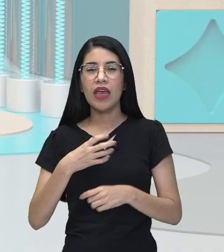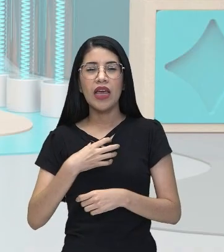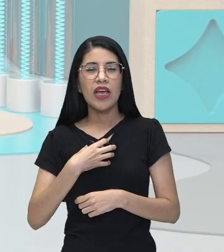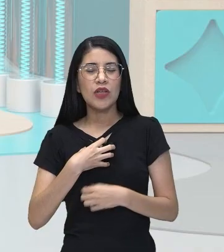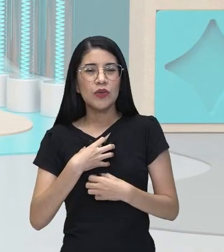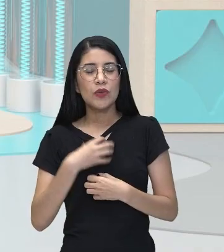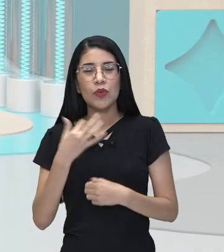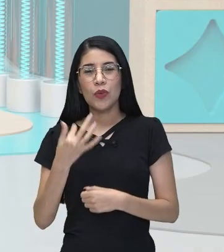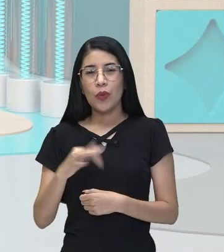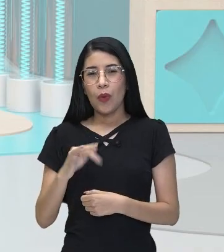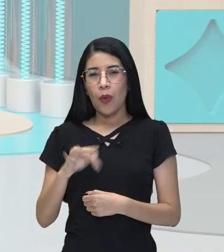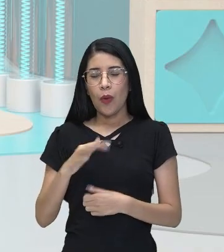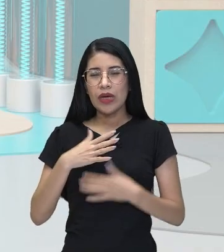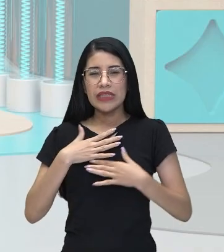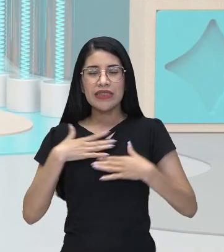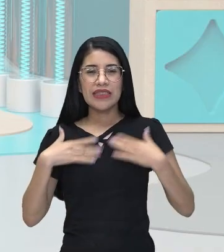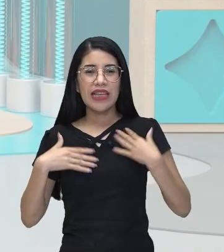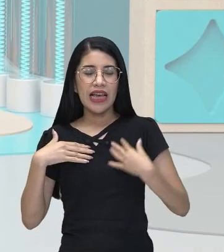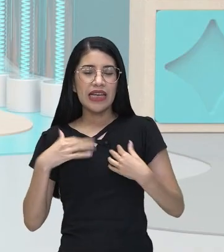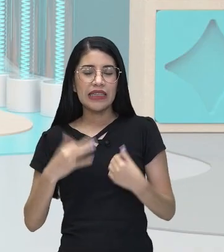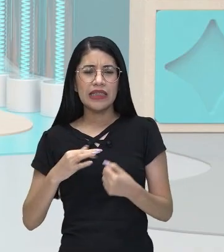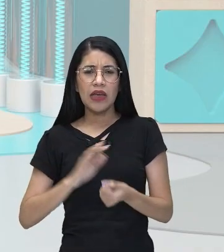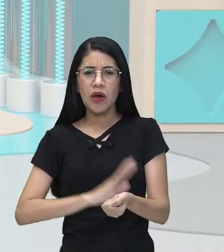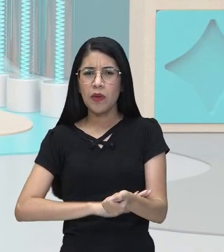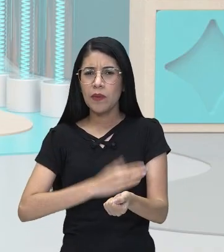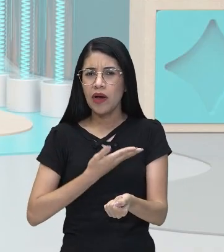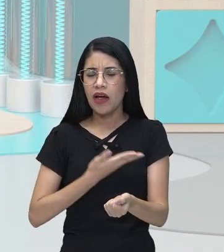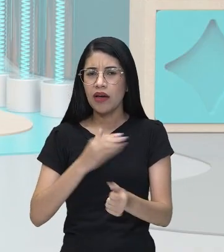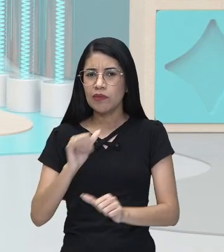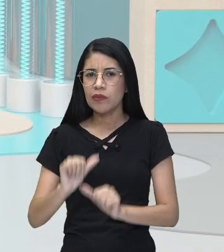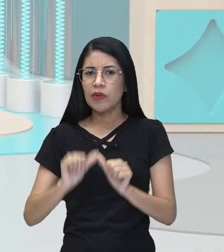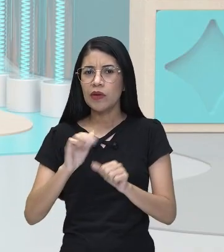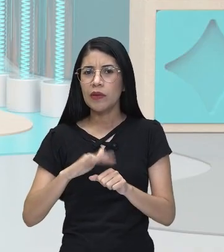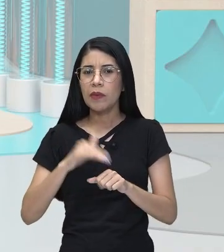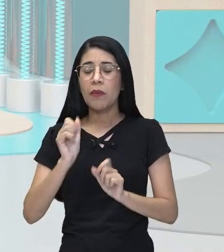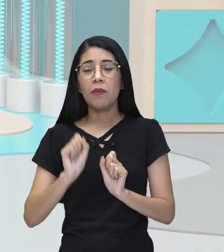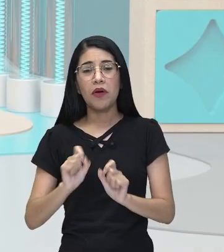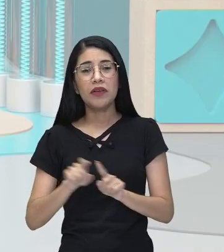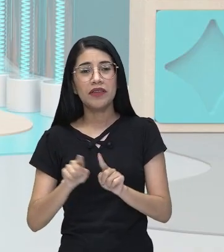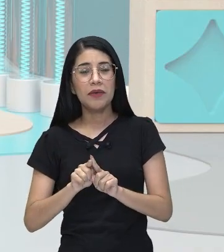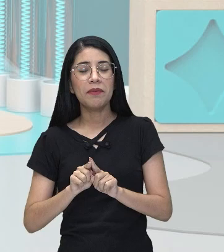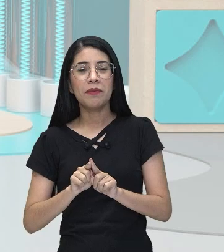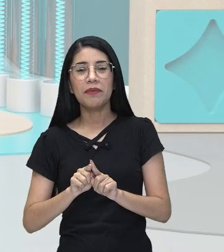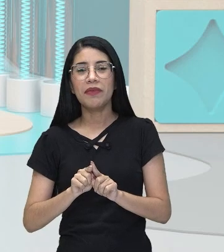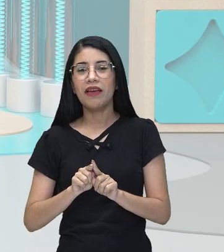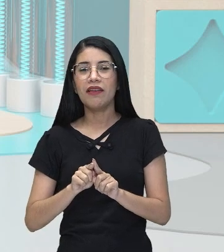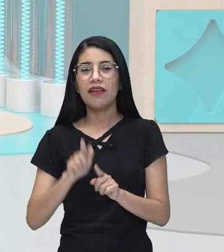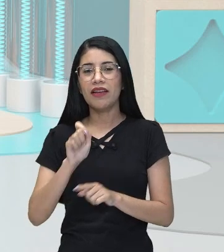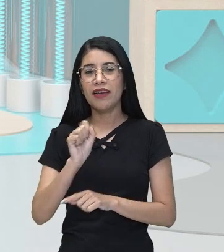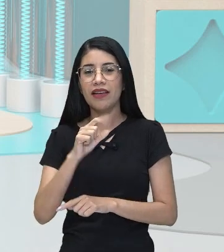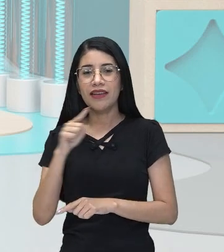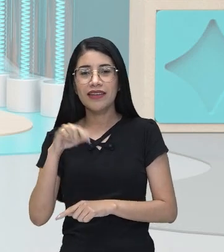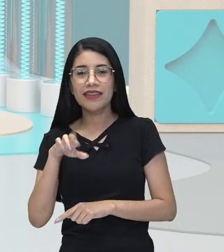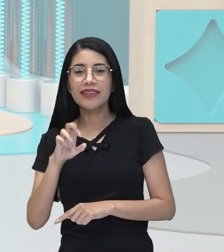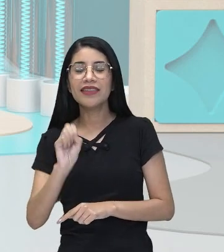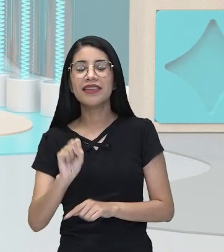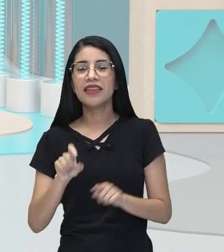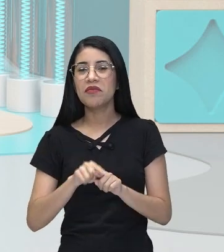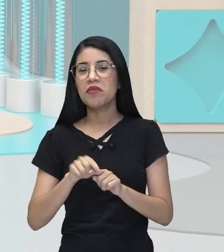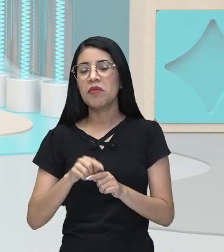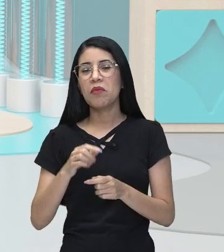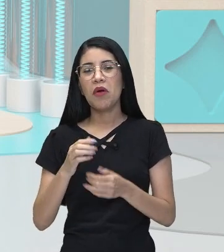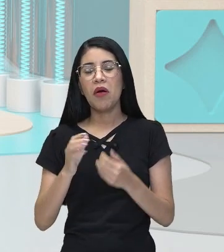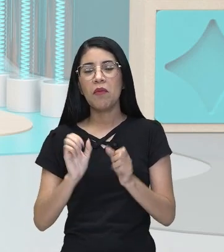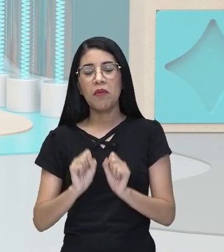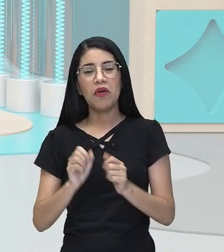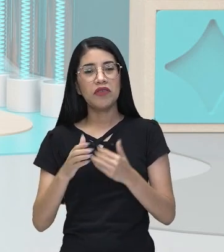quer dizer que eu estou com dor no peito, eu estou com pressão alterada? Não, pode ser gases, pode ser angina, né? Dependendo da sua idade, pode ser uma